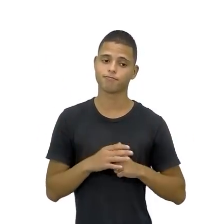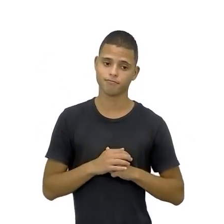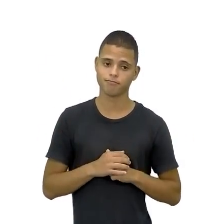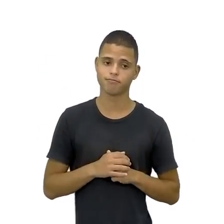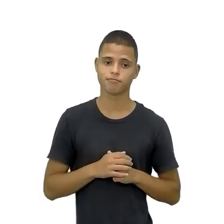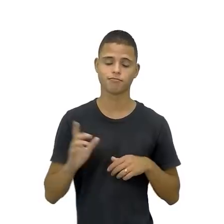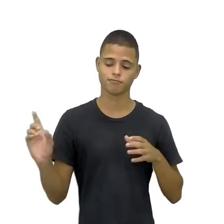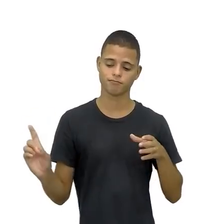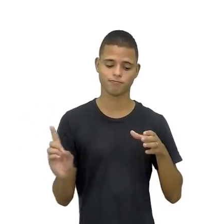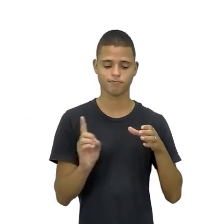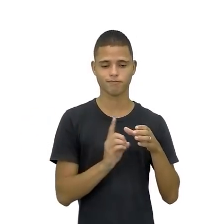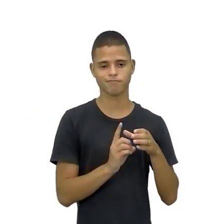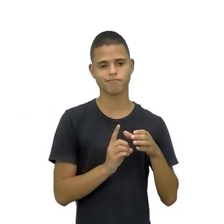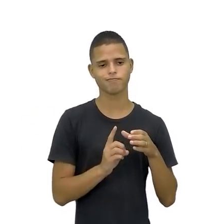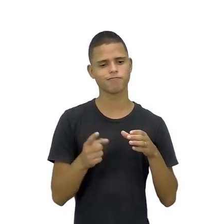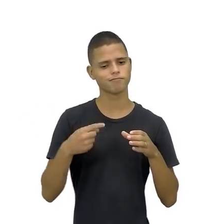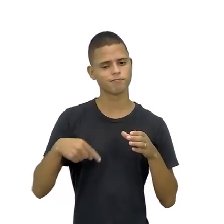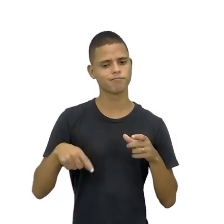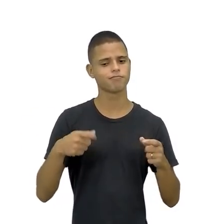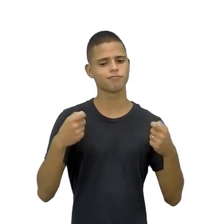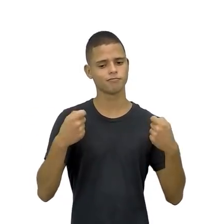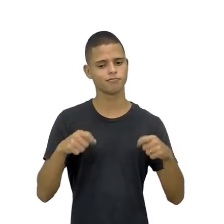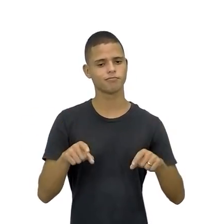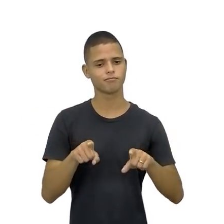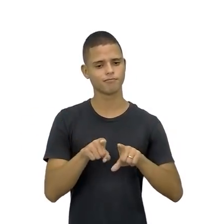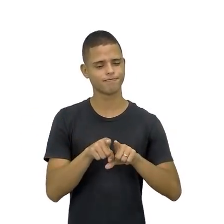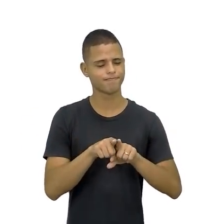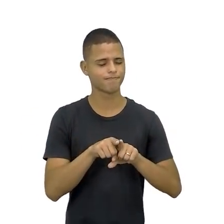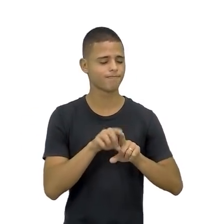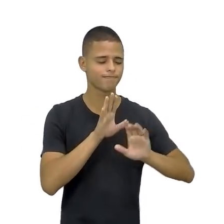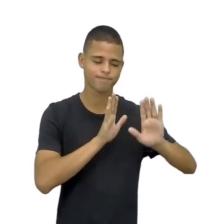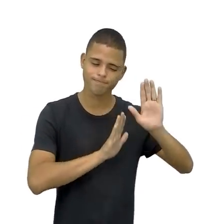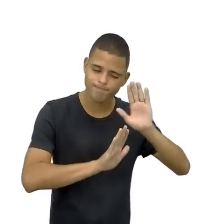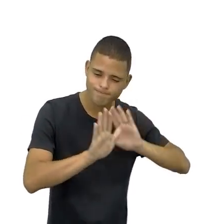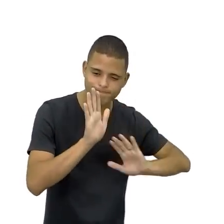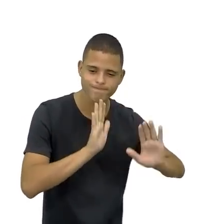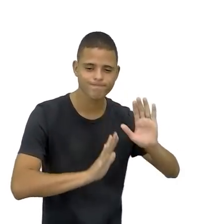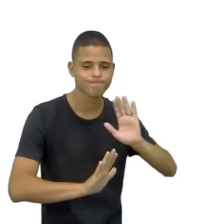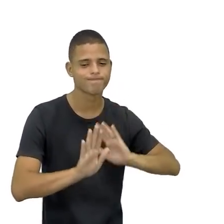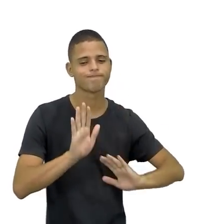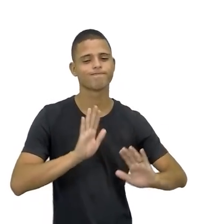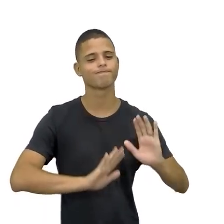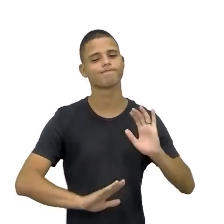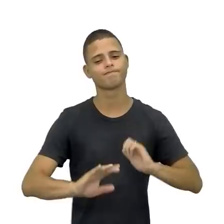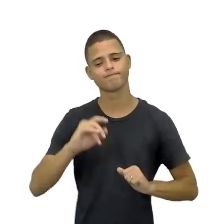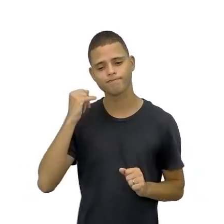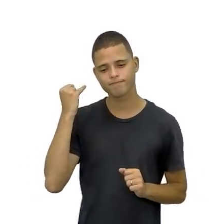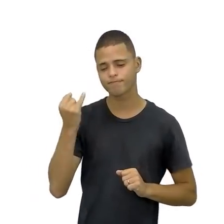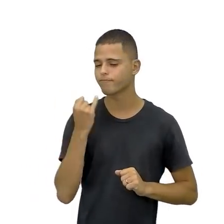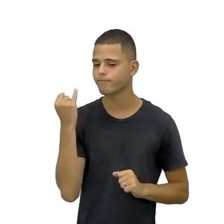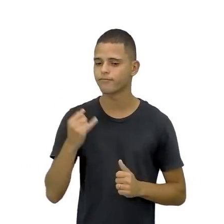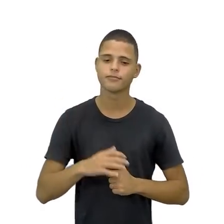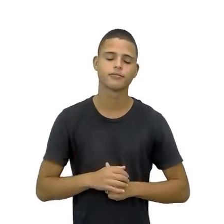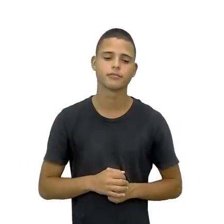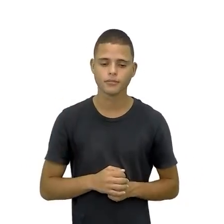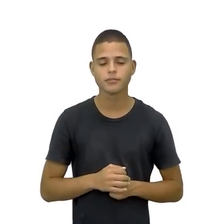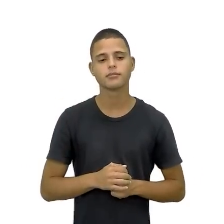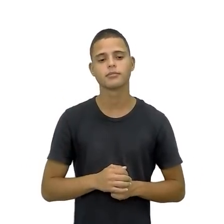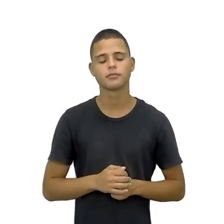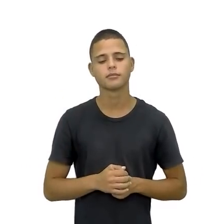dos agrupamentos, precisamos também ter muito cuidado, ou algo também que é sempre importante,